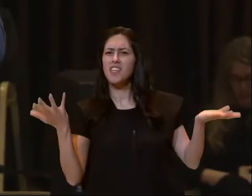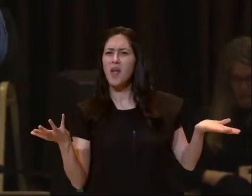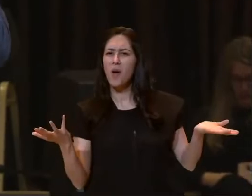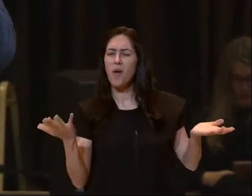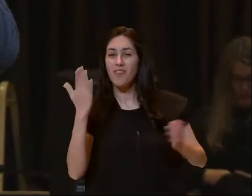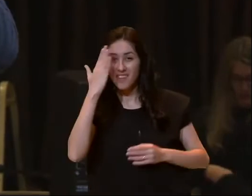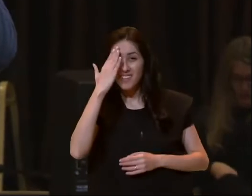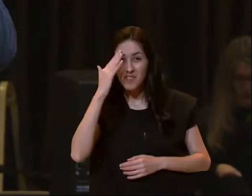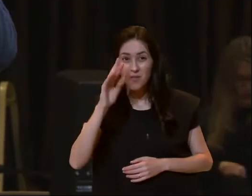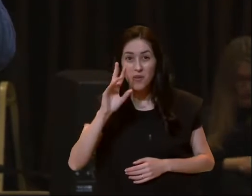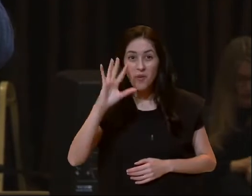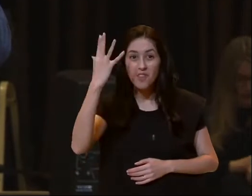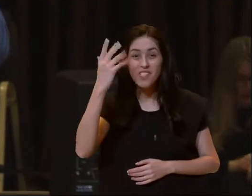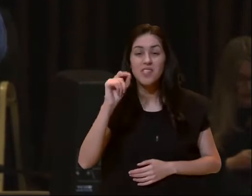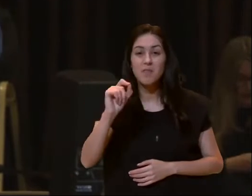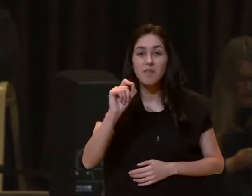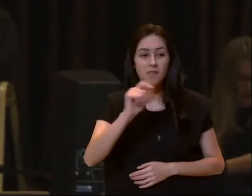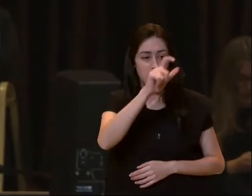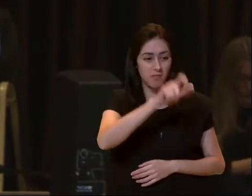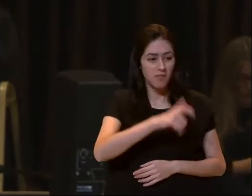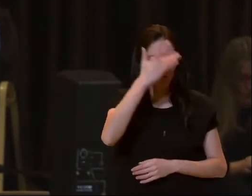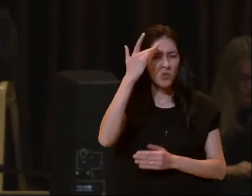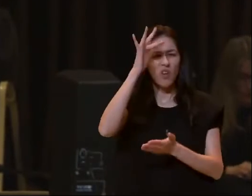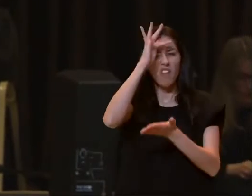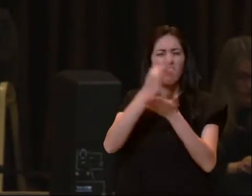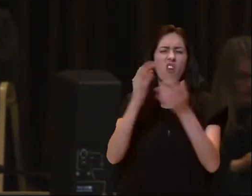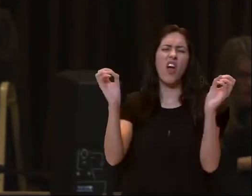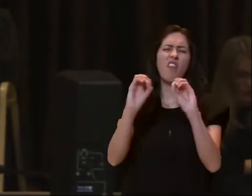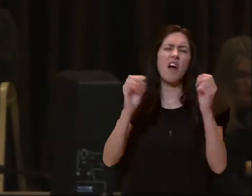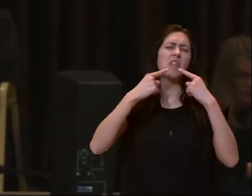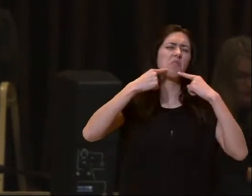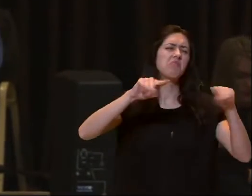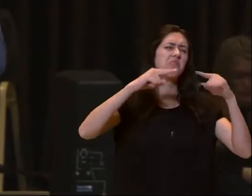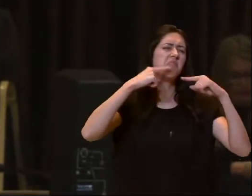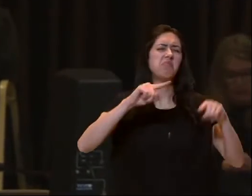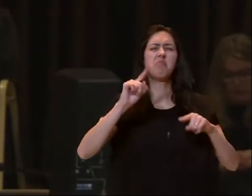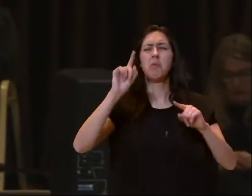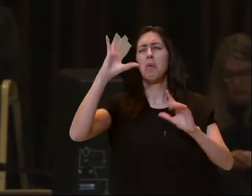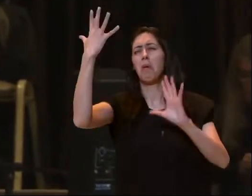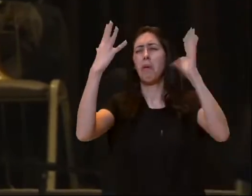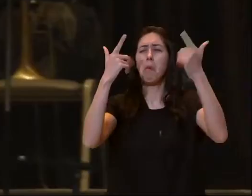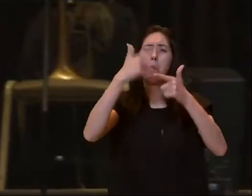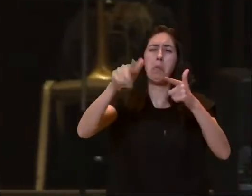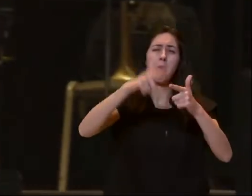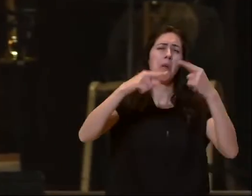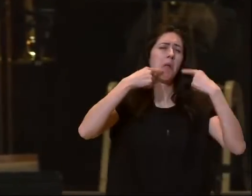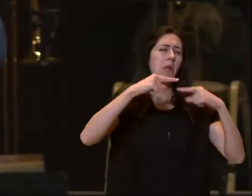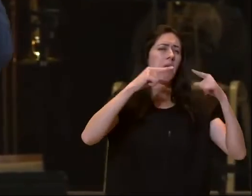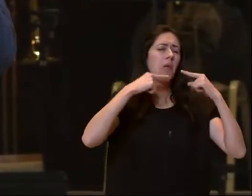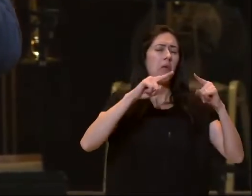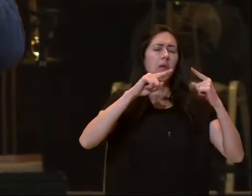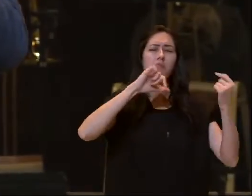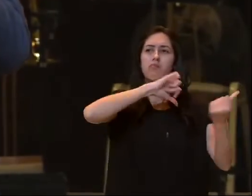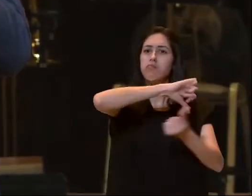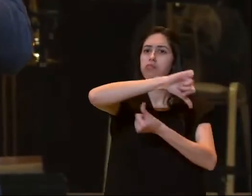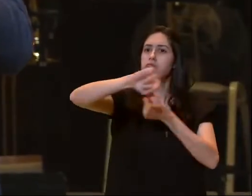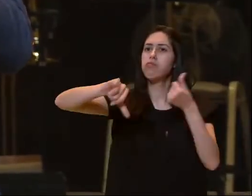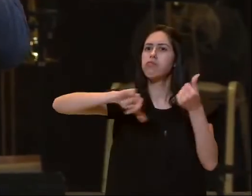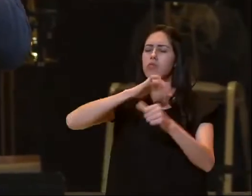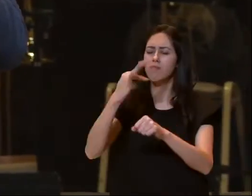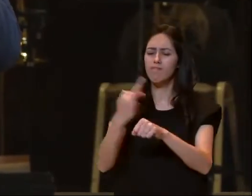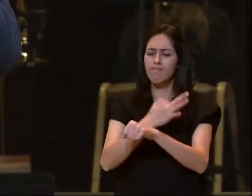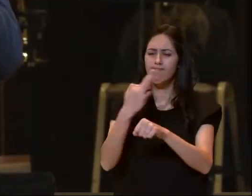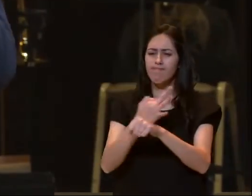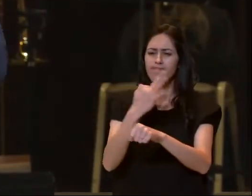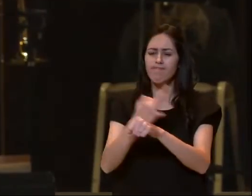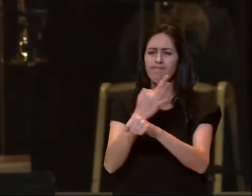acontecer? Aquele que não tinha fé e reclamava das circunstâncias difíceis vai ter uma força, uma resiliência que não